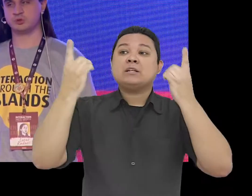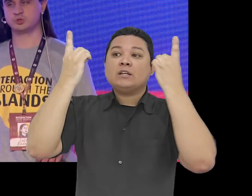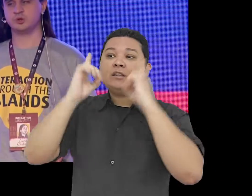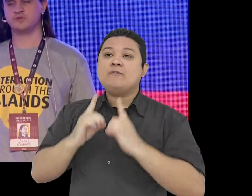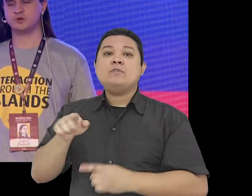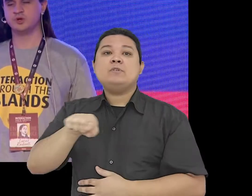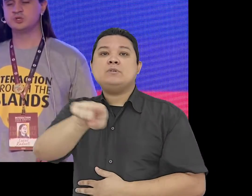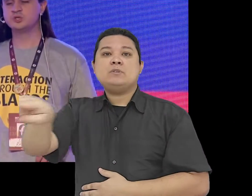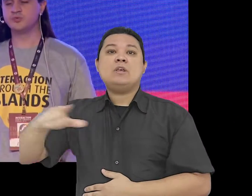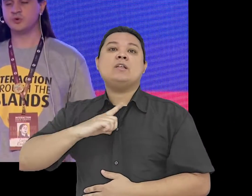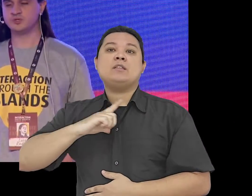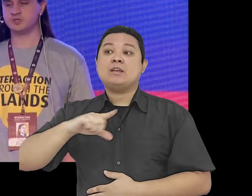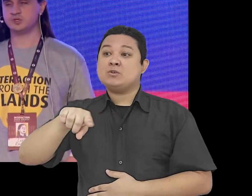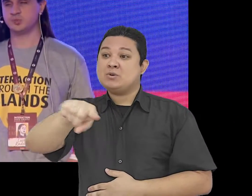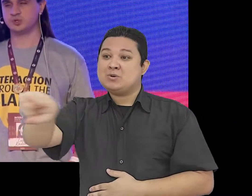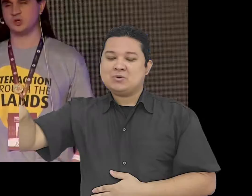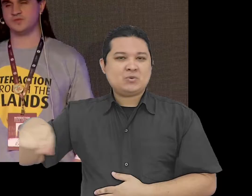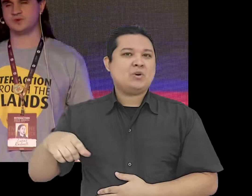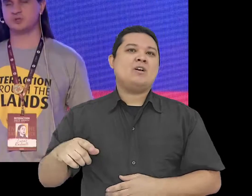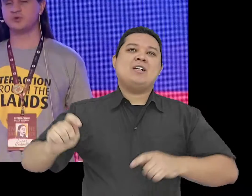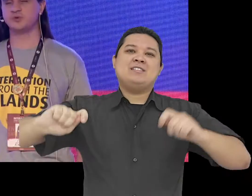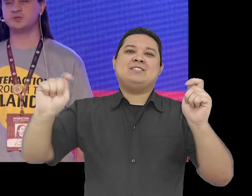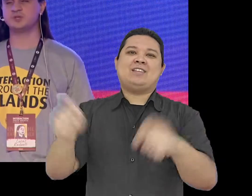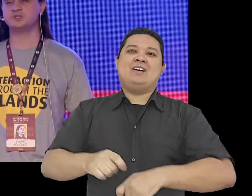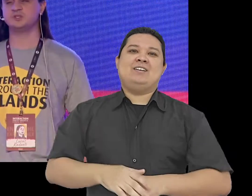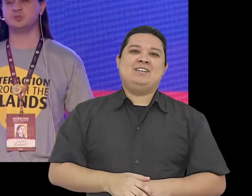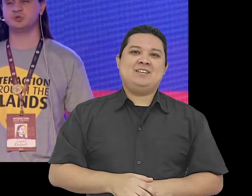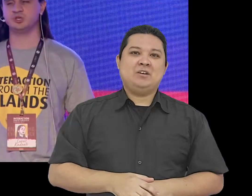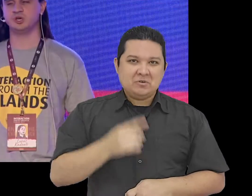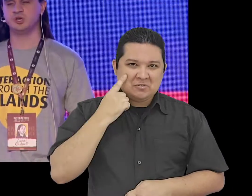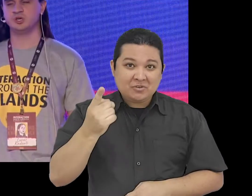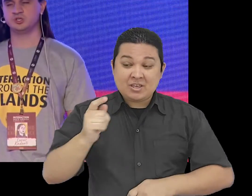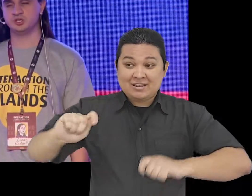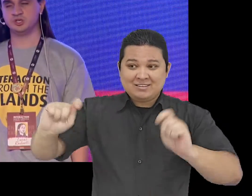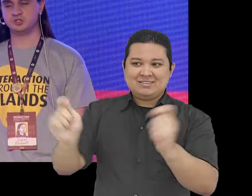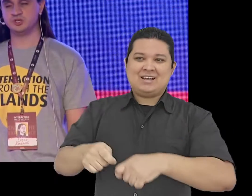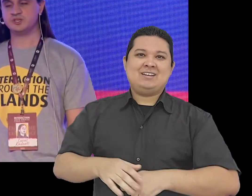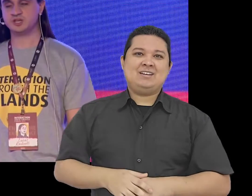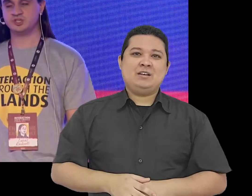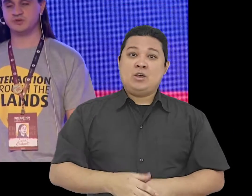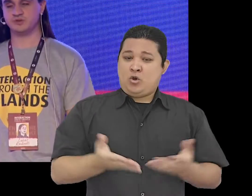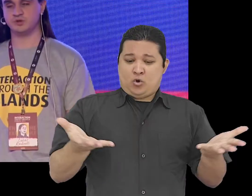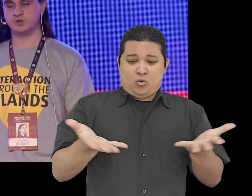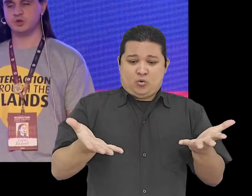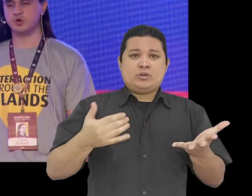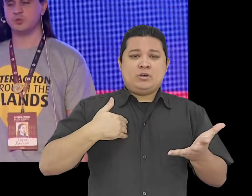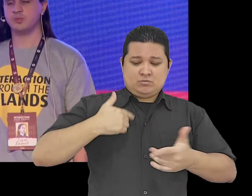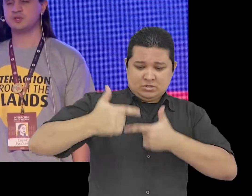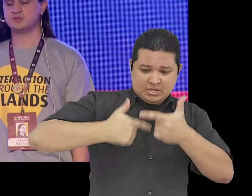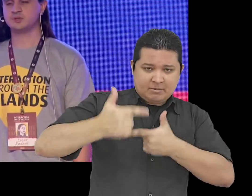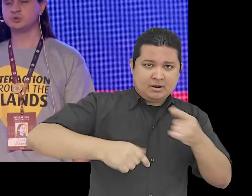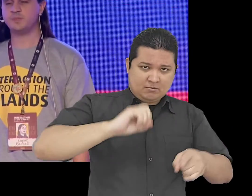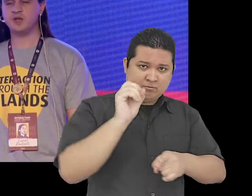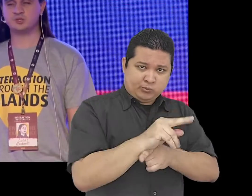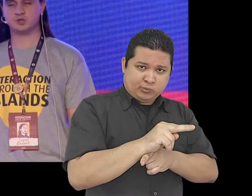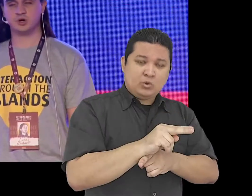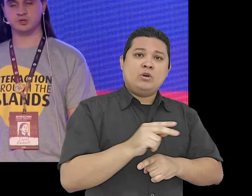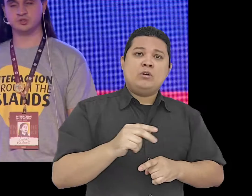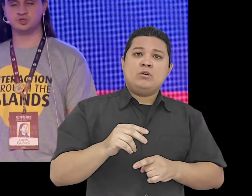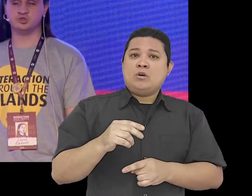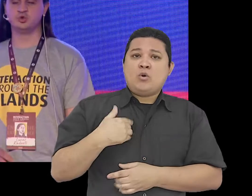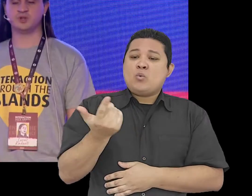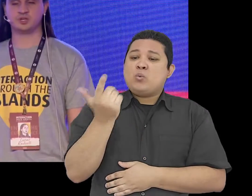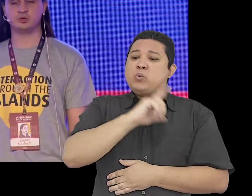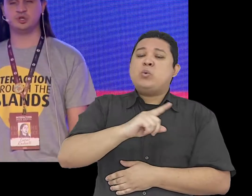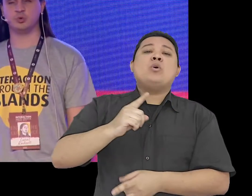como engenheiro de software, se não fosse esse tipo de software, se não fosse esse tipo de iniciativa. Mas não depende